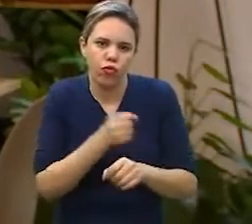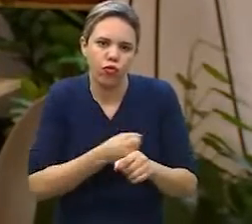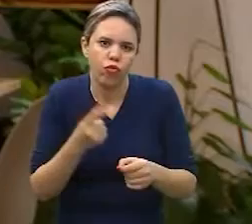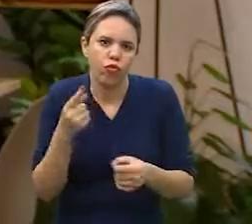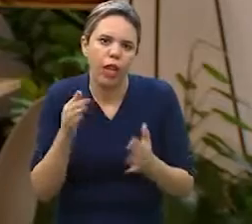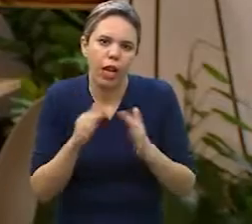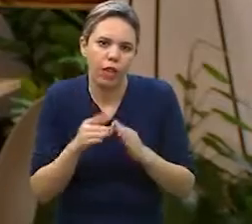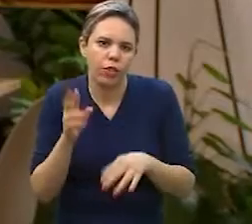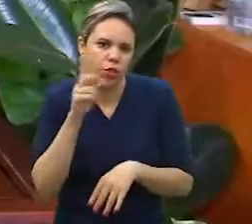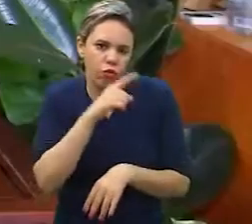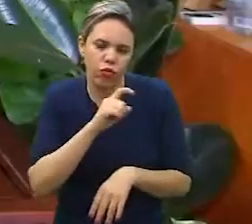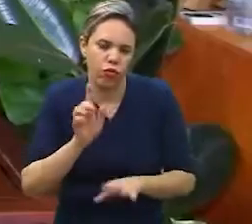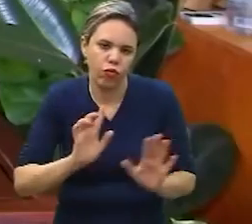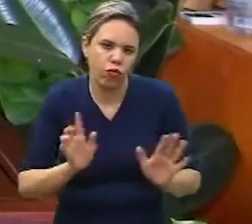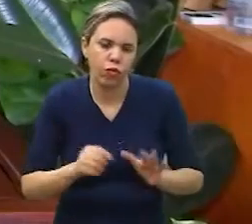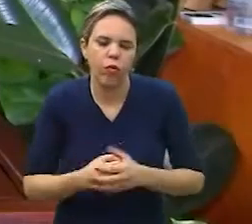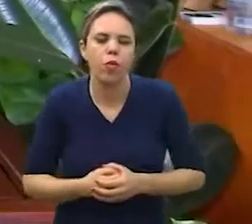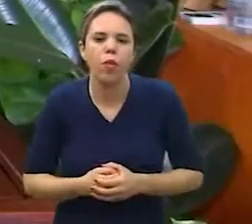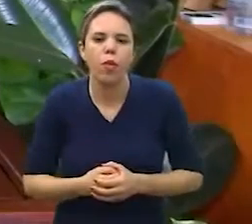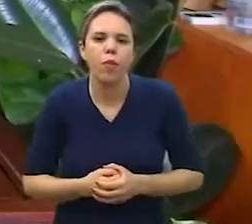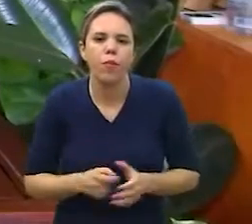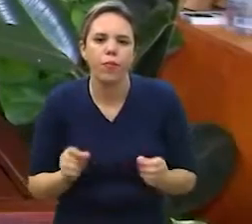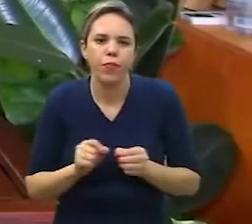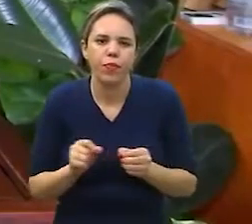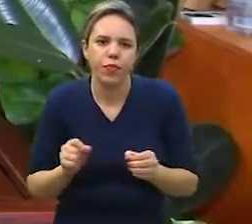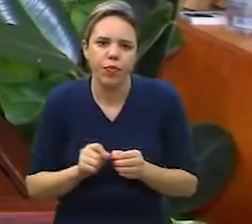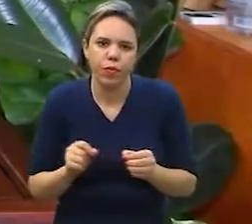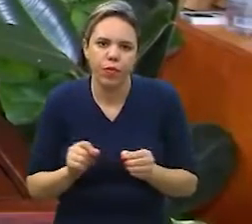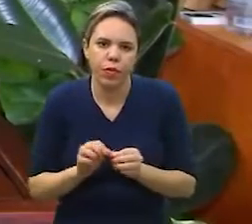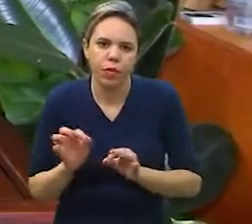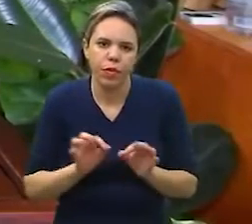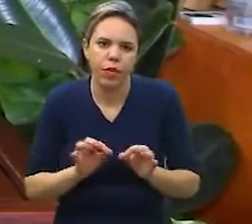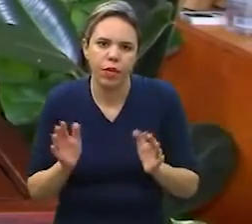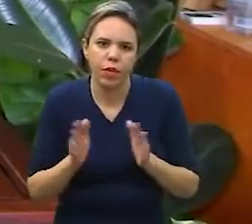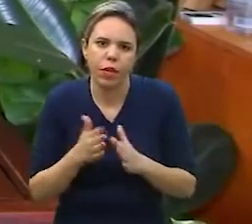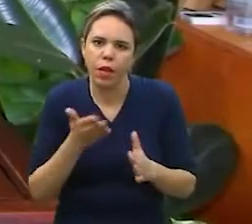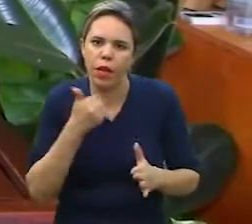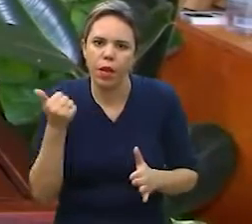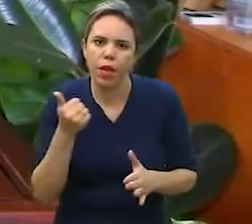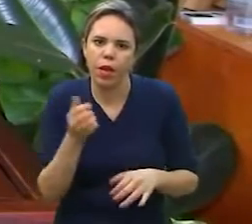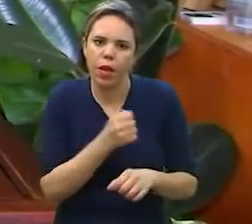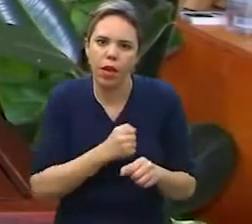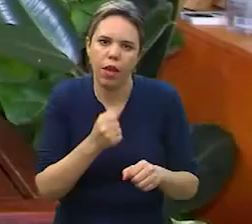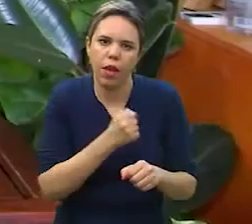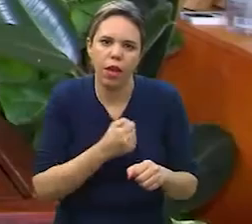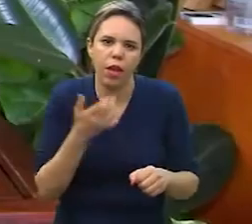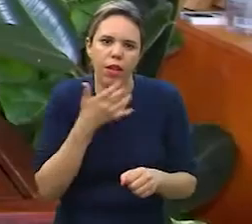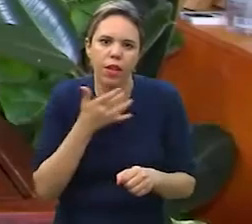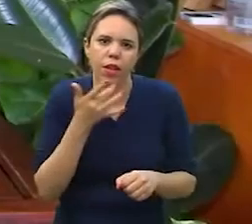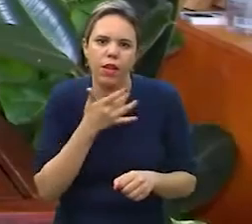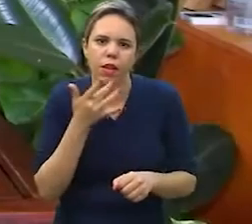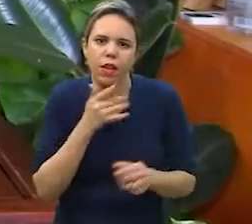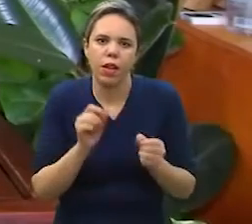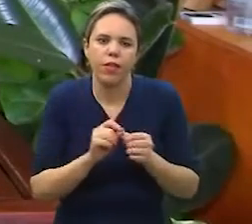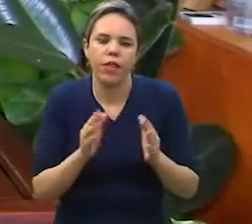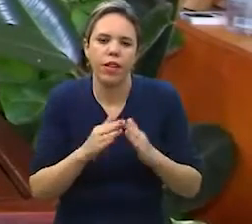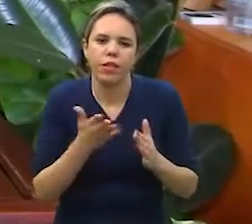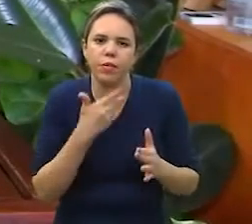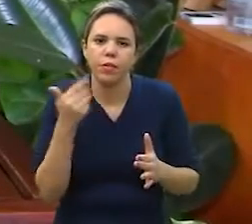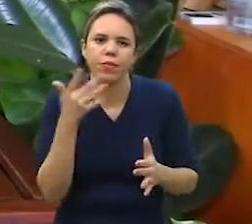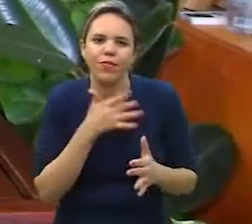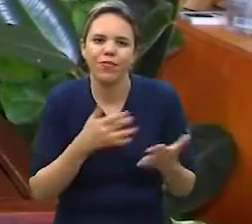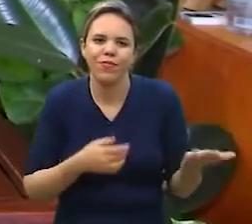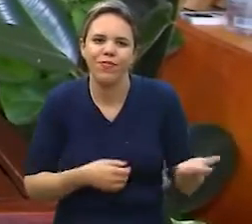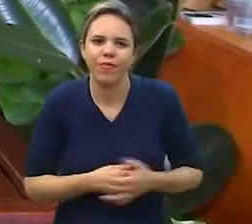é tão difícil. E o pode leite ser caseirinha também. Pode ser. Melhor ainda se for caseirinha, porque fica mais gostoso. Quando é feito em casa, fica mais gostoso,